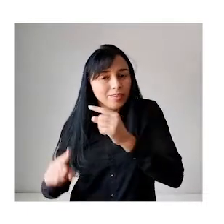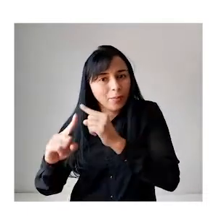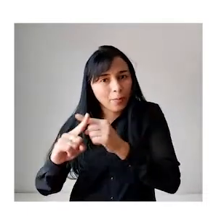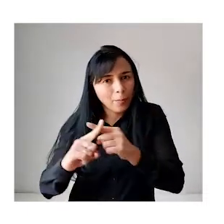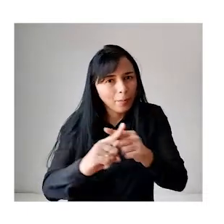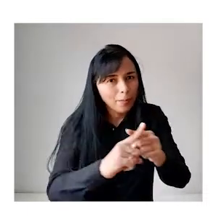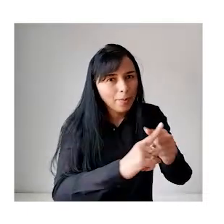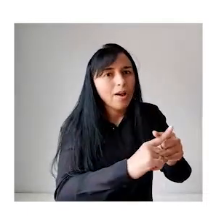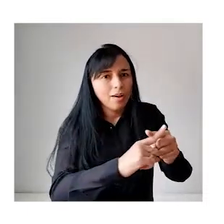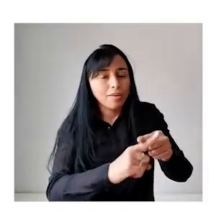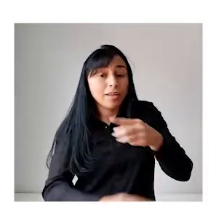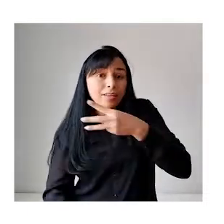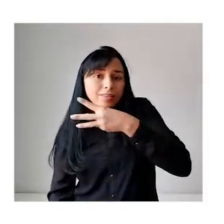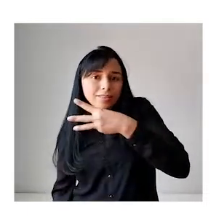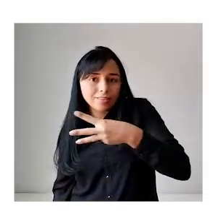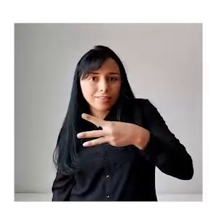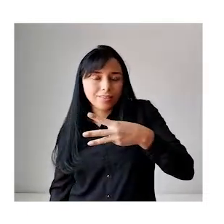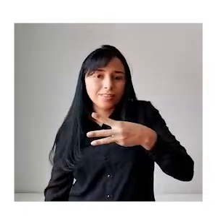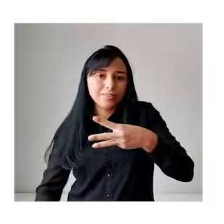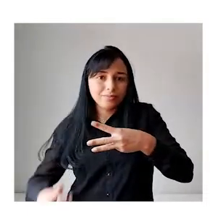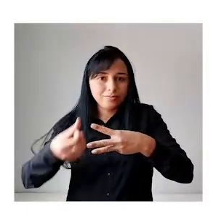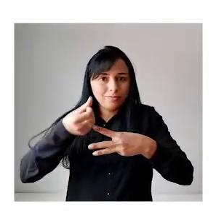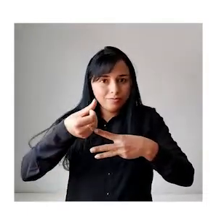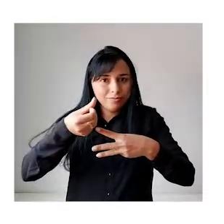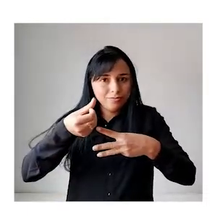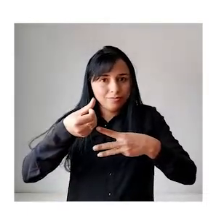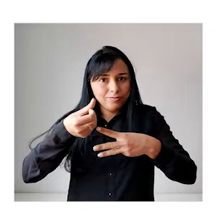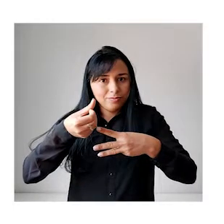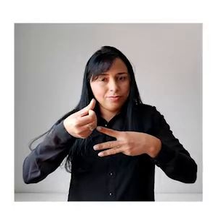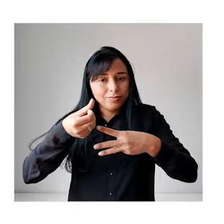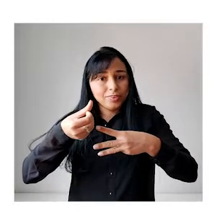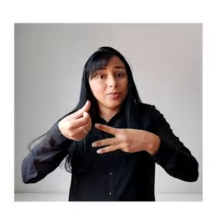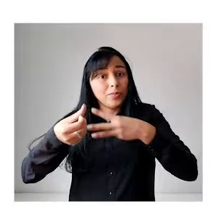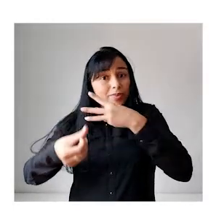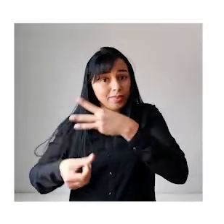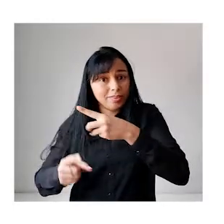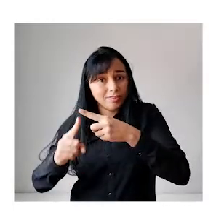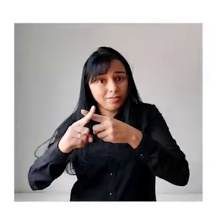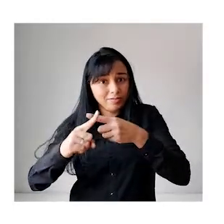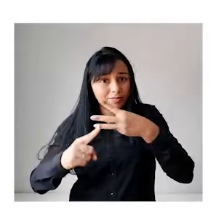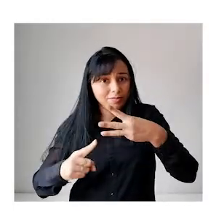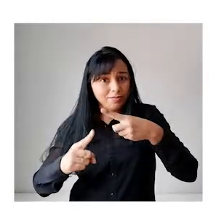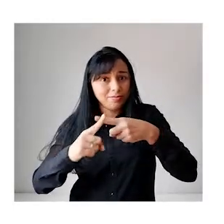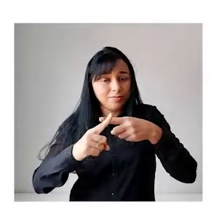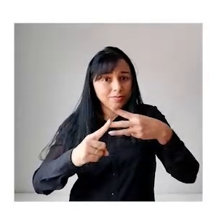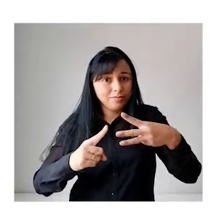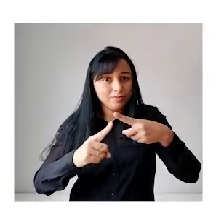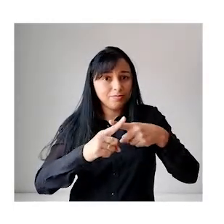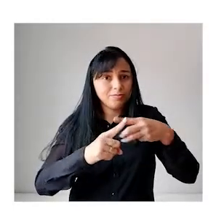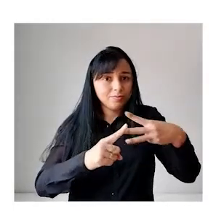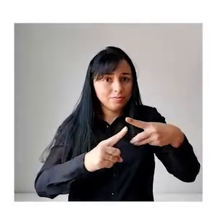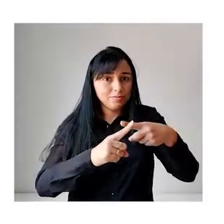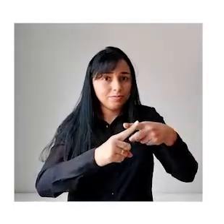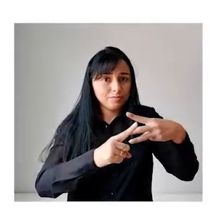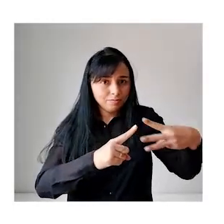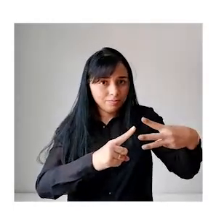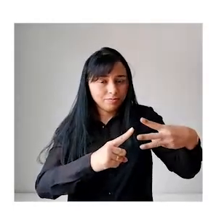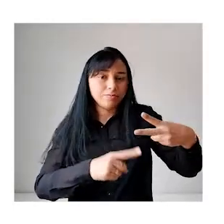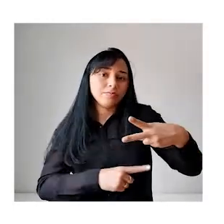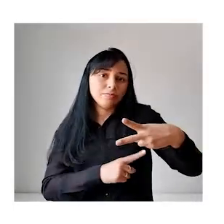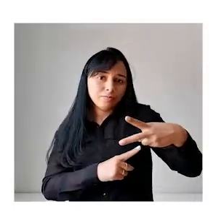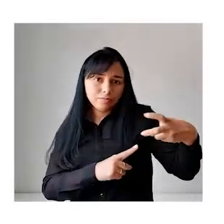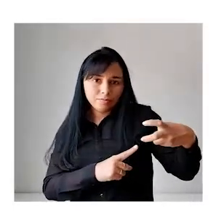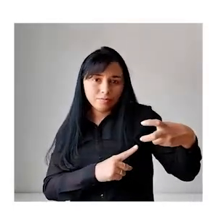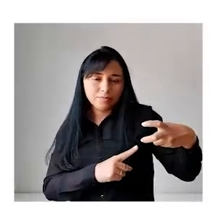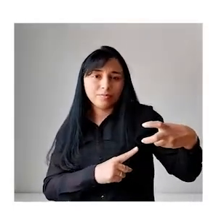seja, eu vou repetir esse 3 se multiplicando 6 vezes, olha só. 3 vezes 3 vezes 3 vezes 3 vezes 3 vezes